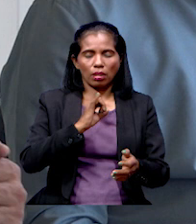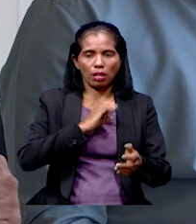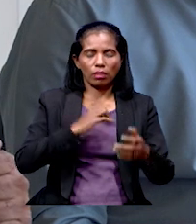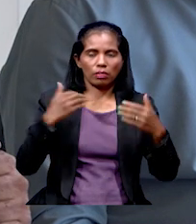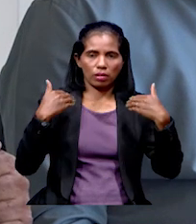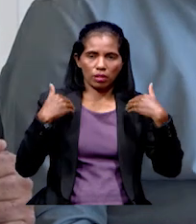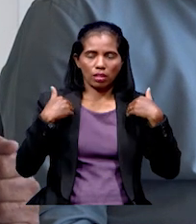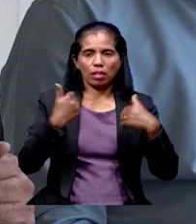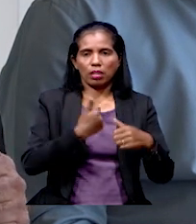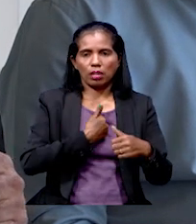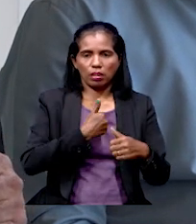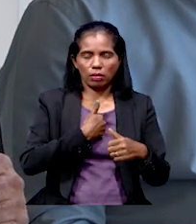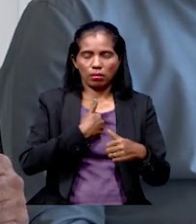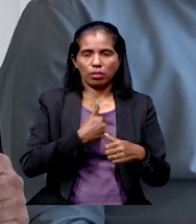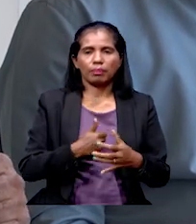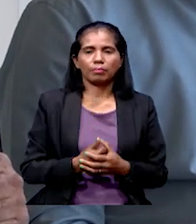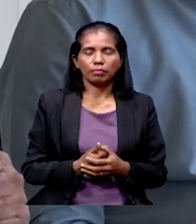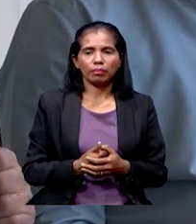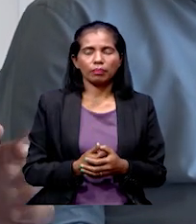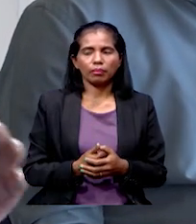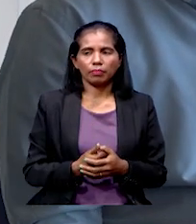candidatura. E